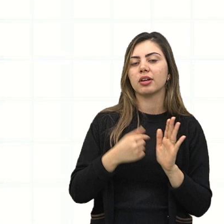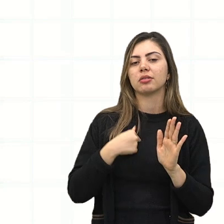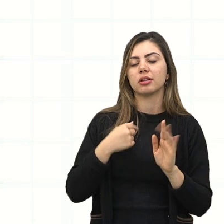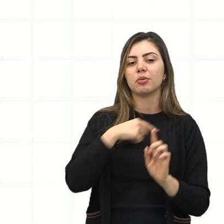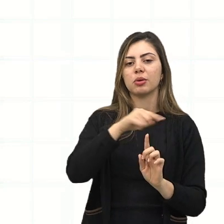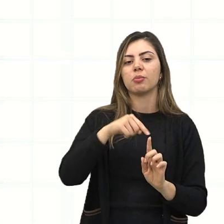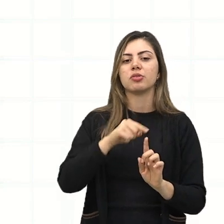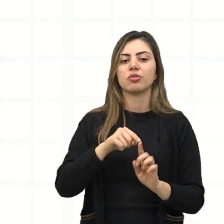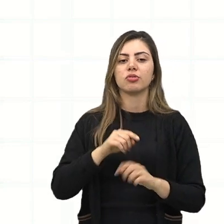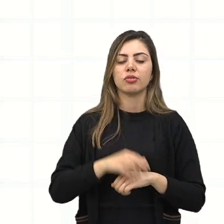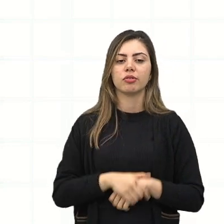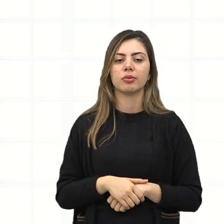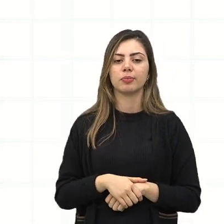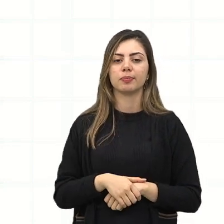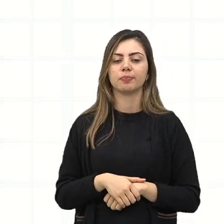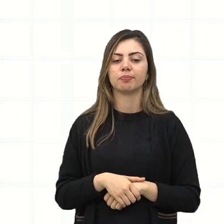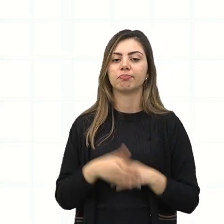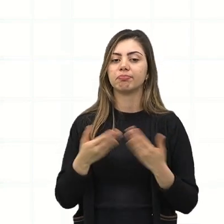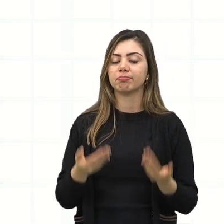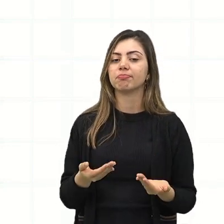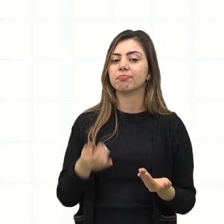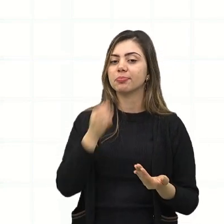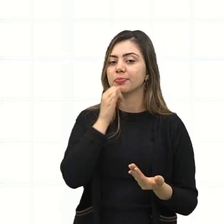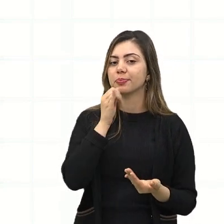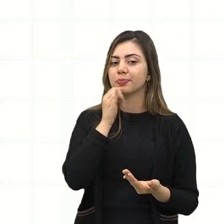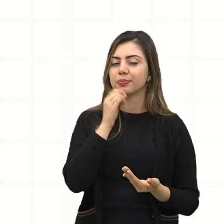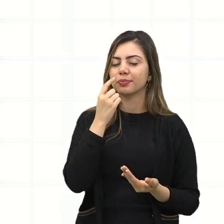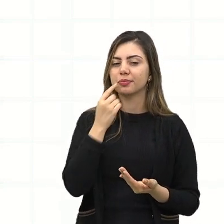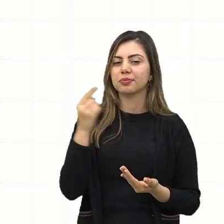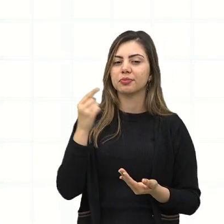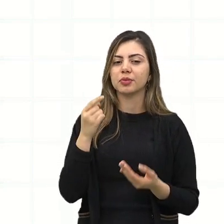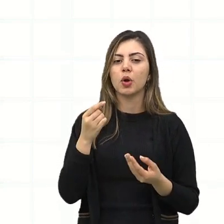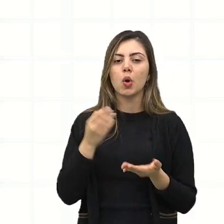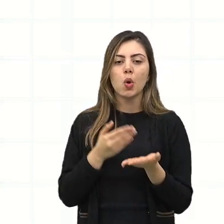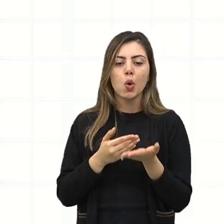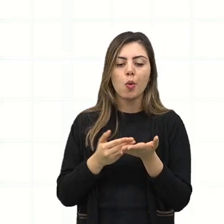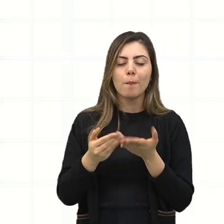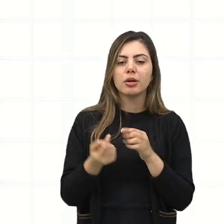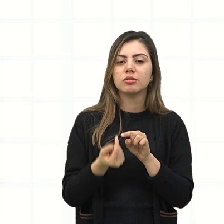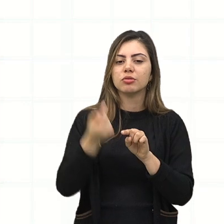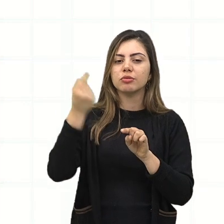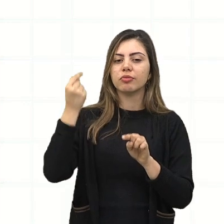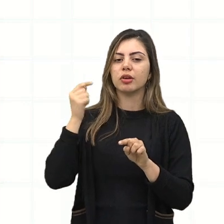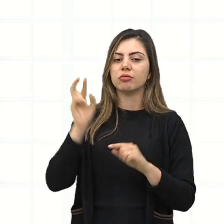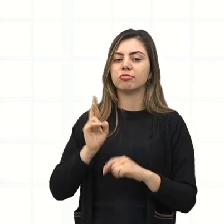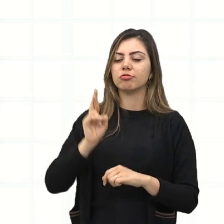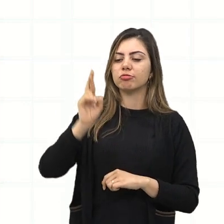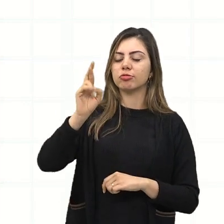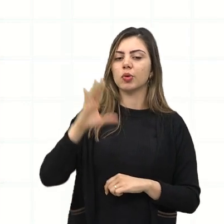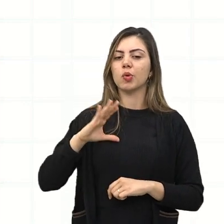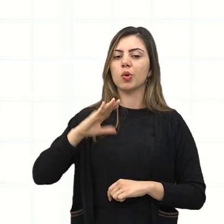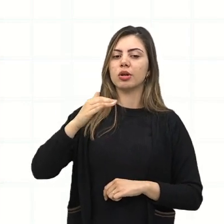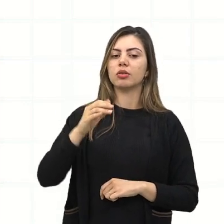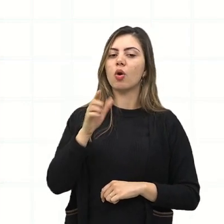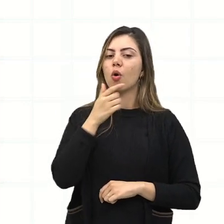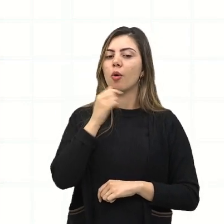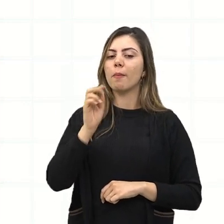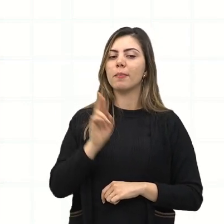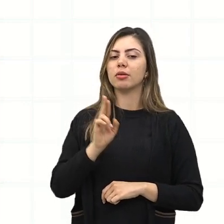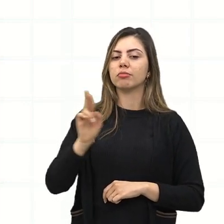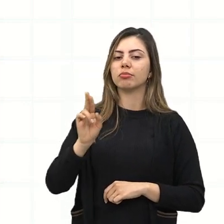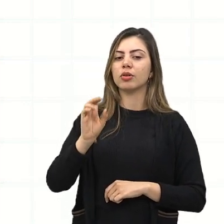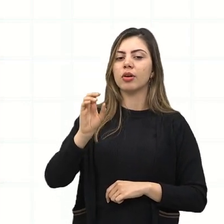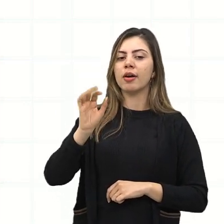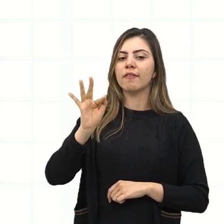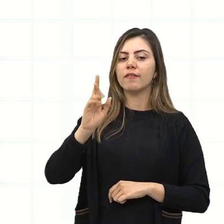Então, como no caso da nossa crônica aqui, a gente tem tudo começou quando o nosso corajoso líder, aí olha só, o Francisco de Orelhana, que como eu